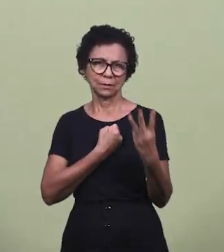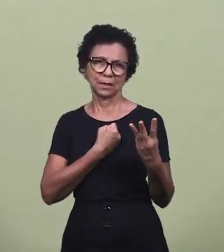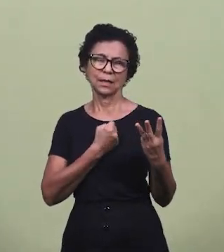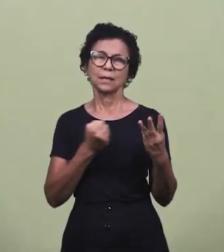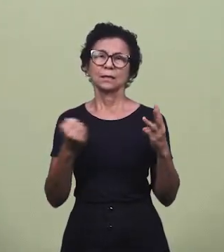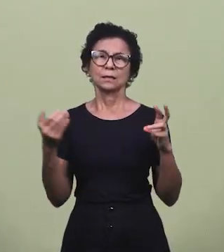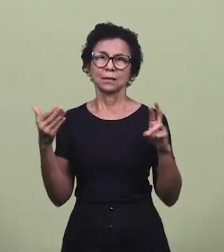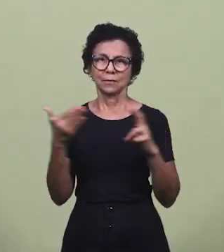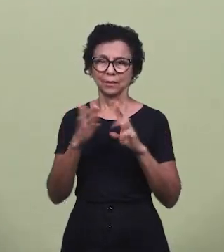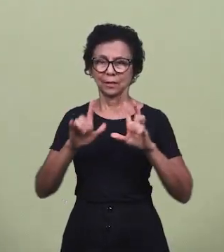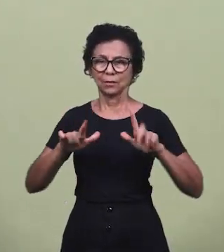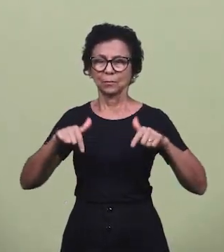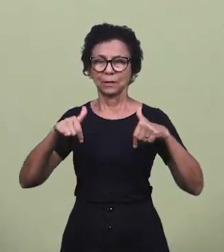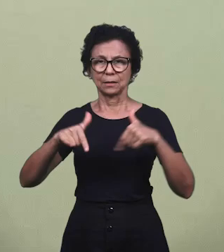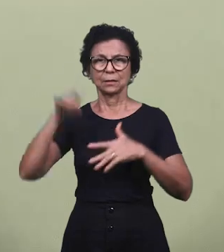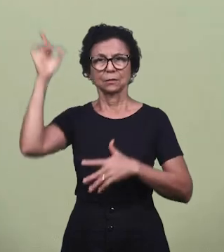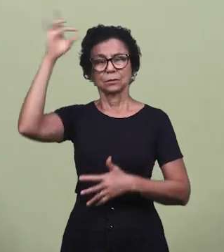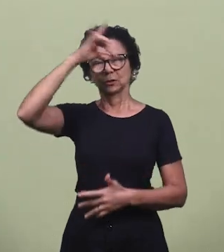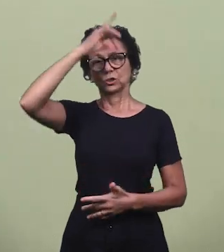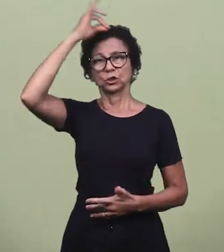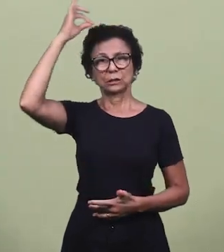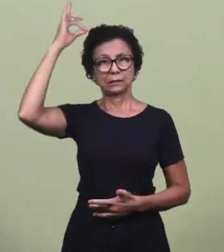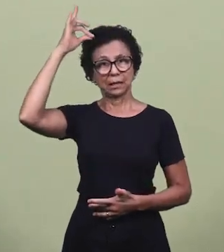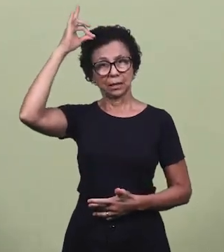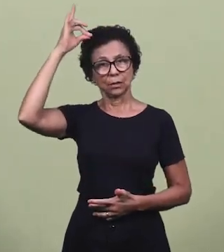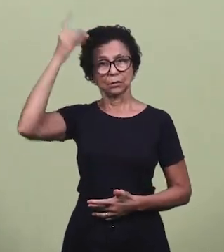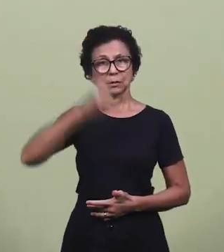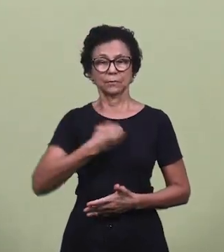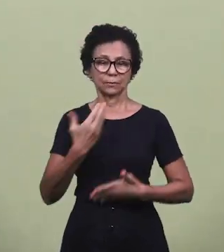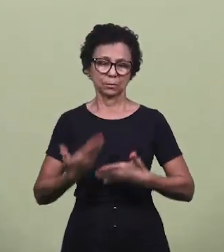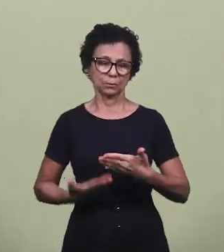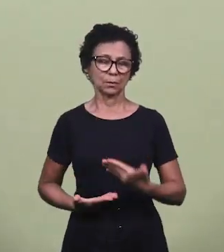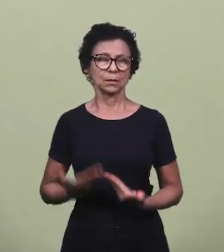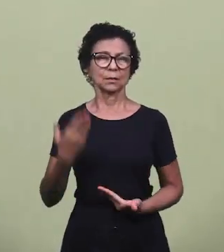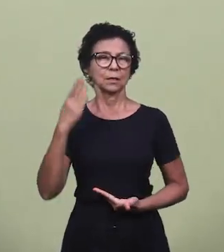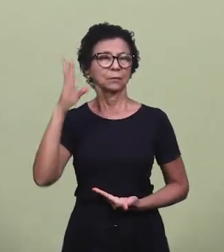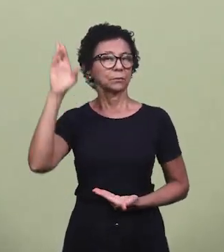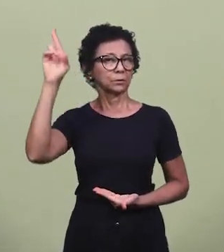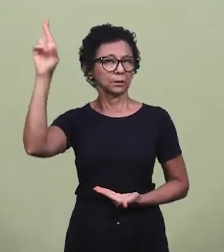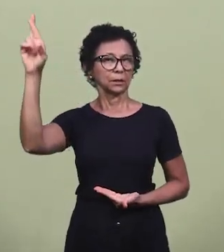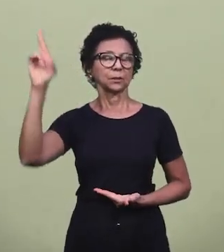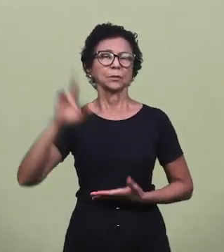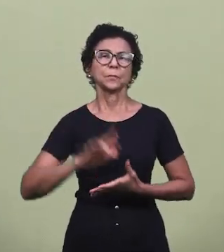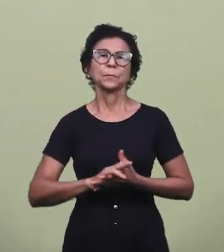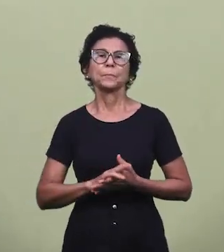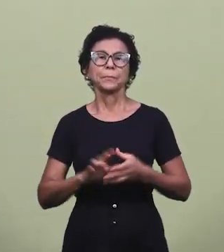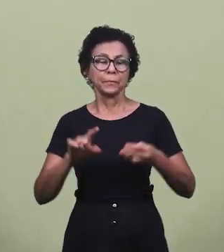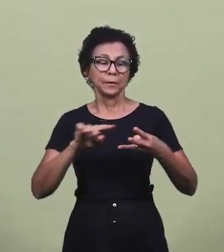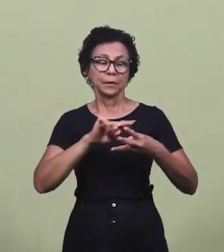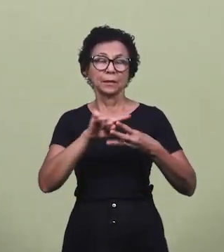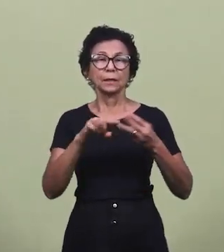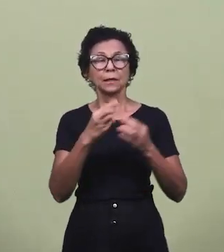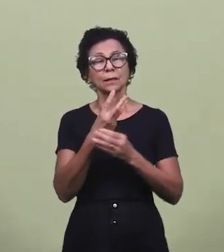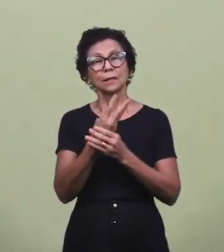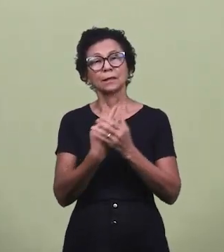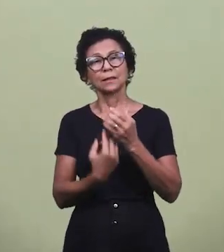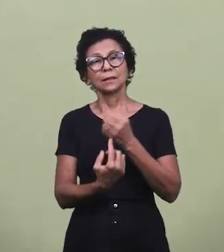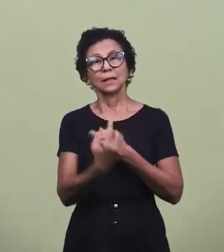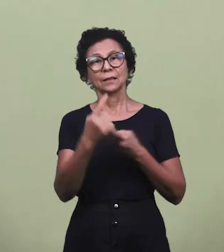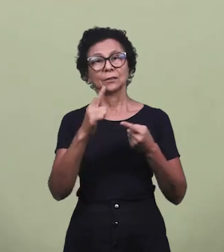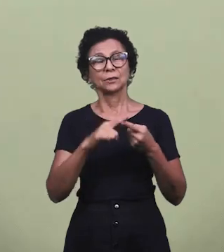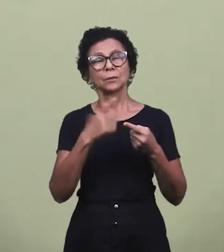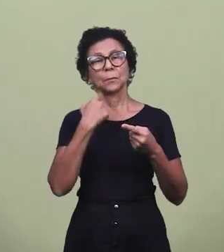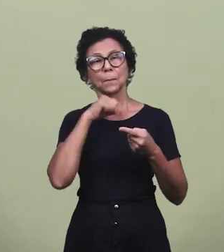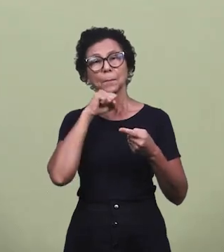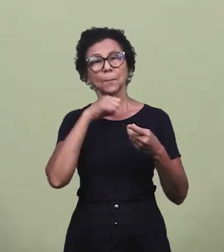na nossa vida, na vida do servo do Senhor. Nós nos lembramos na ação do Pai, do Filho e do